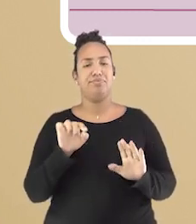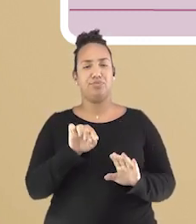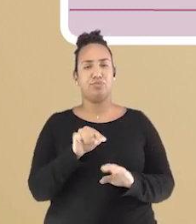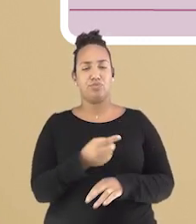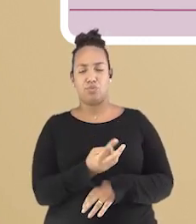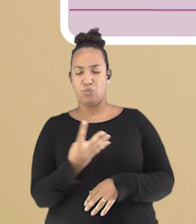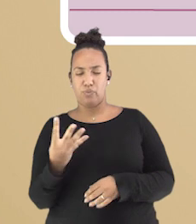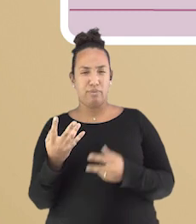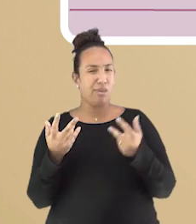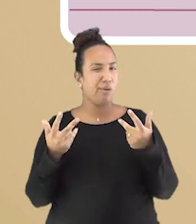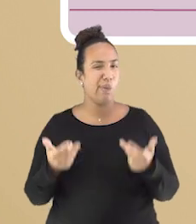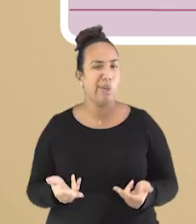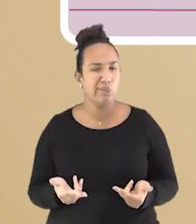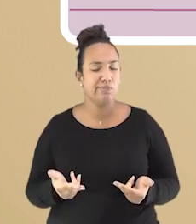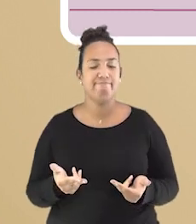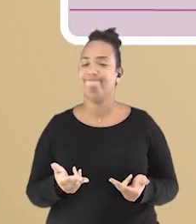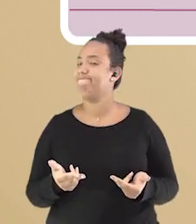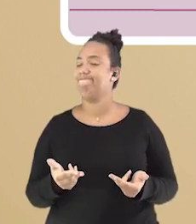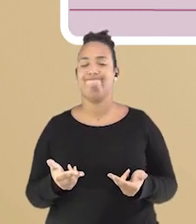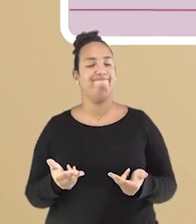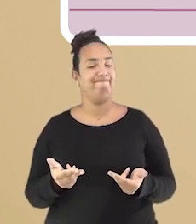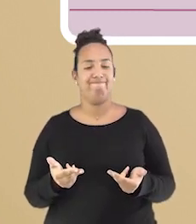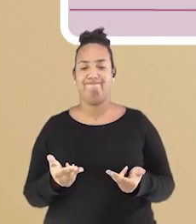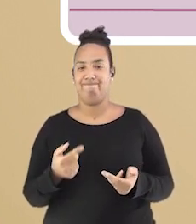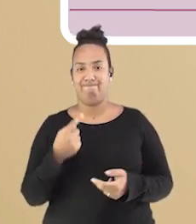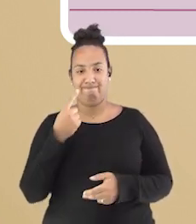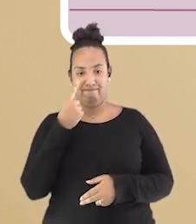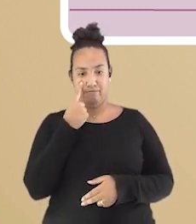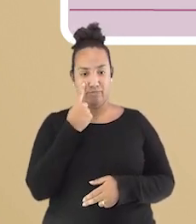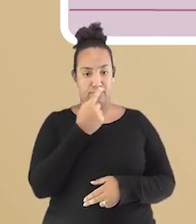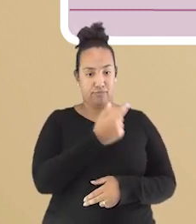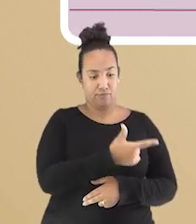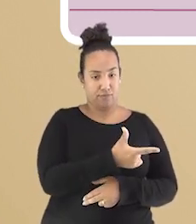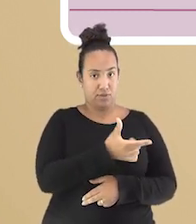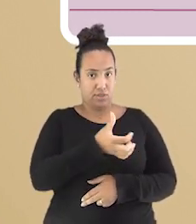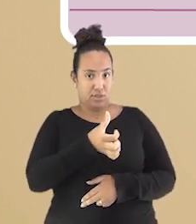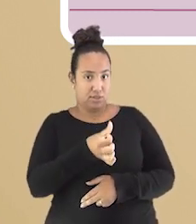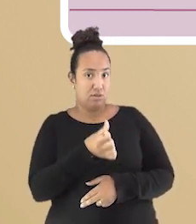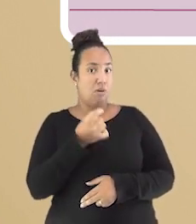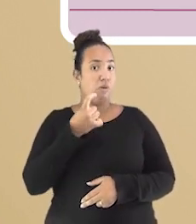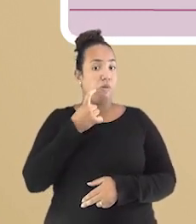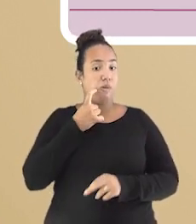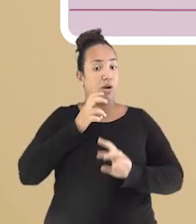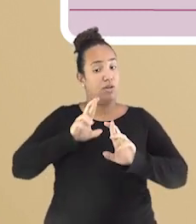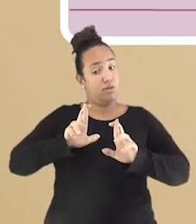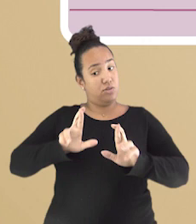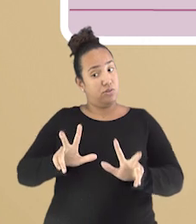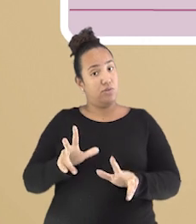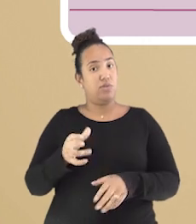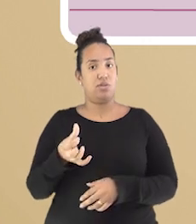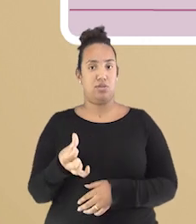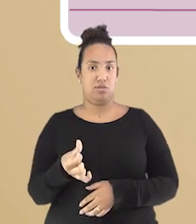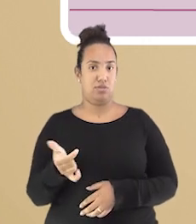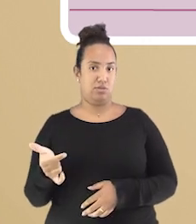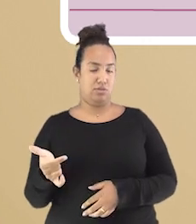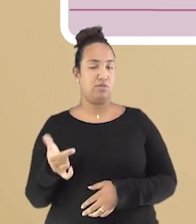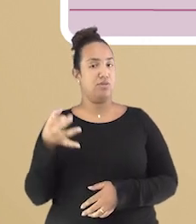quantidade? Não. Ter 26 balas é diferente de ter 62, não é